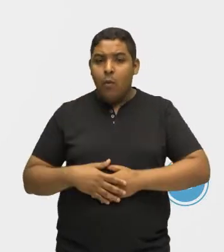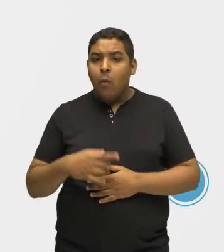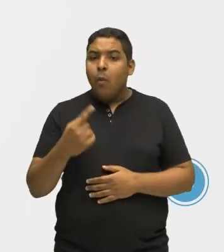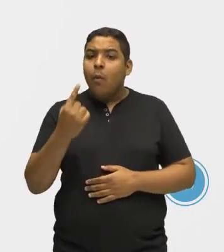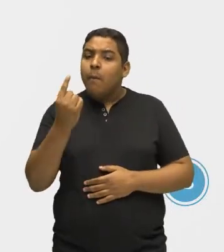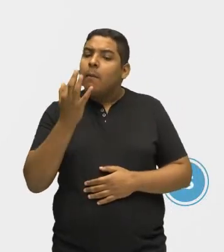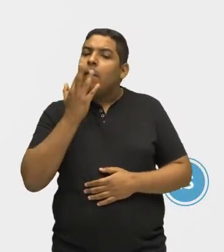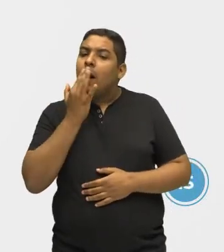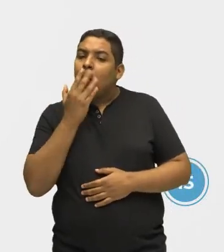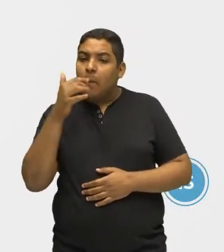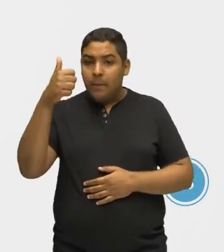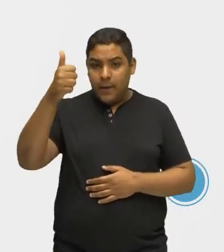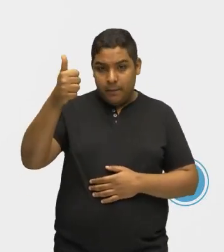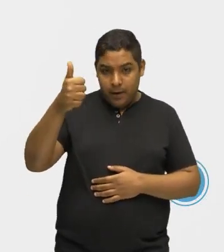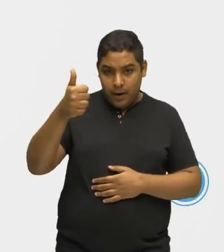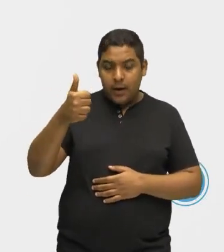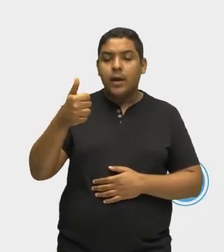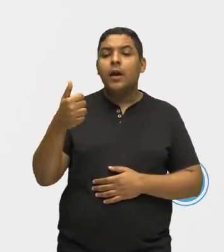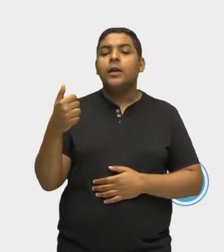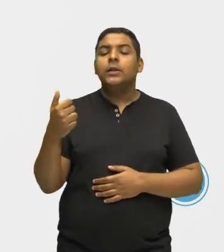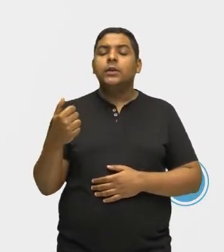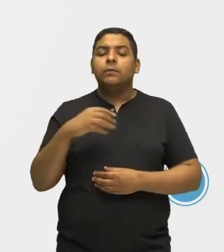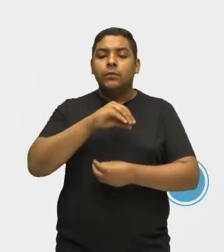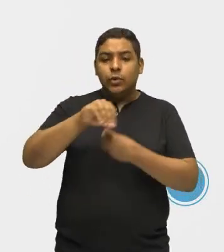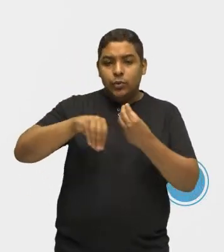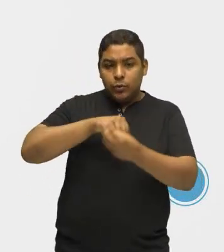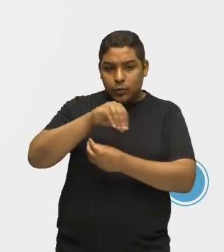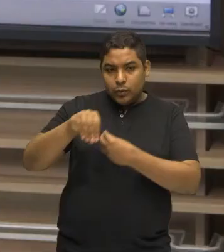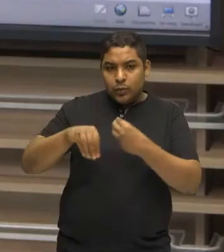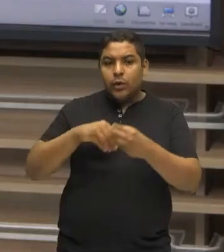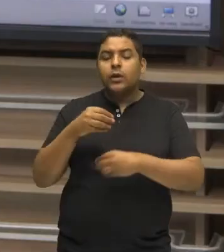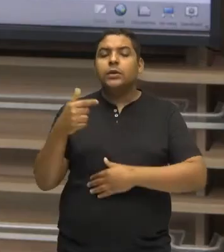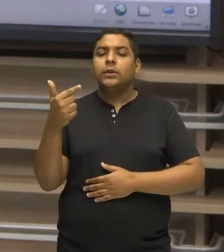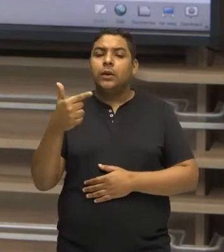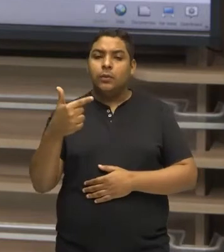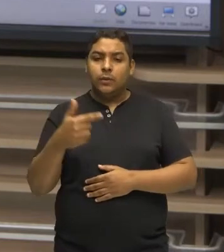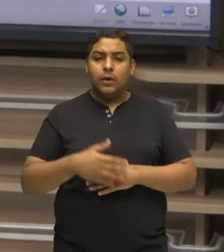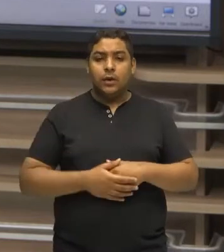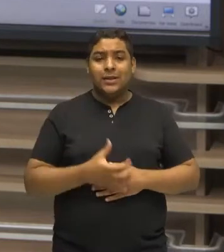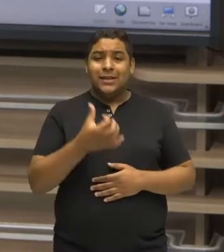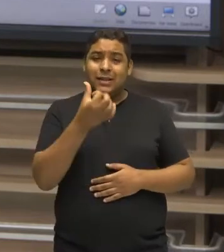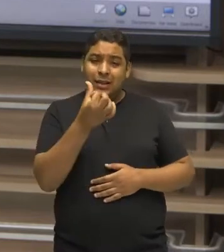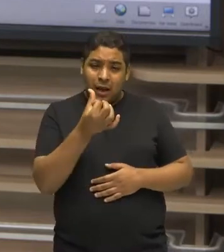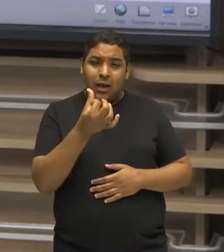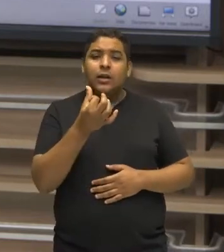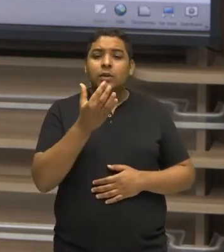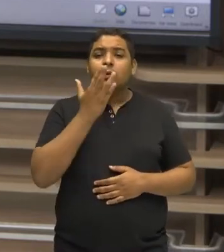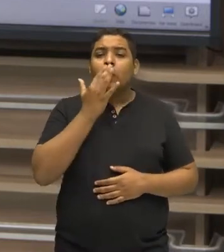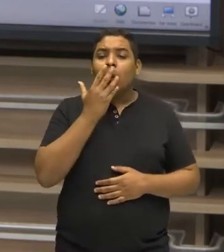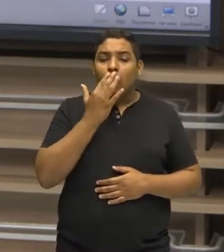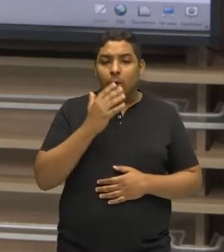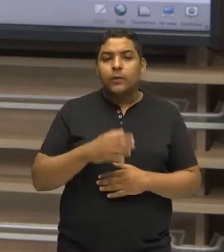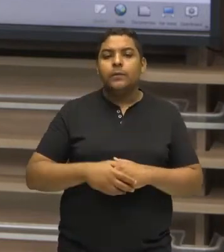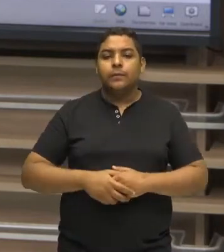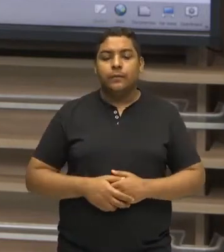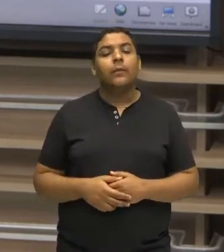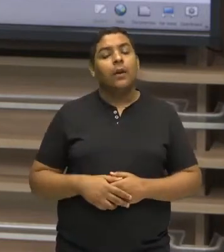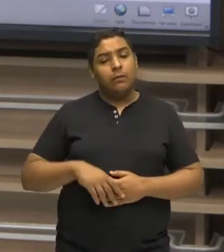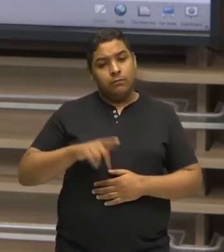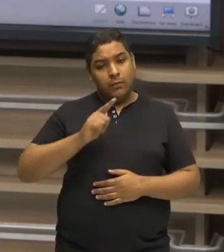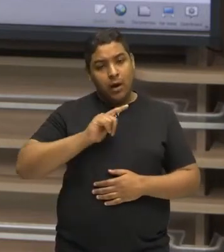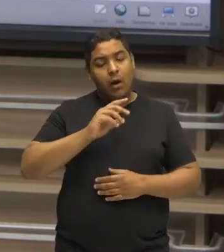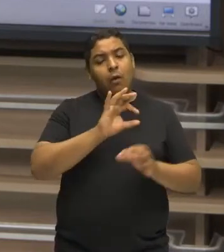outra secundária, totalizando 6 cores a saber. Então, a gente vai assistir mais um videozinho que vocês